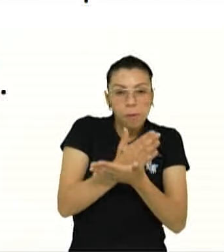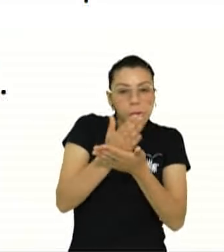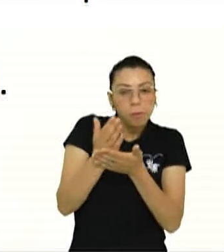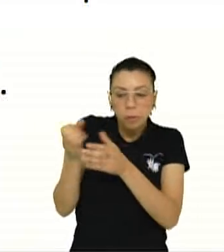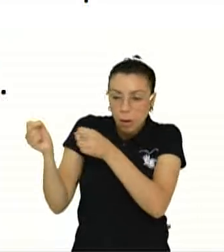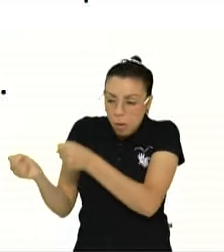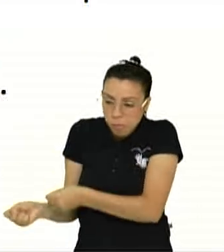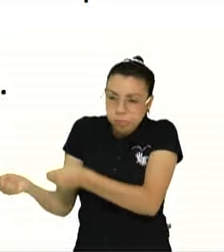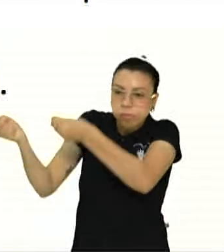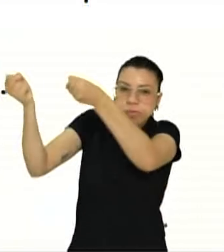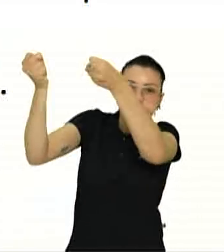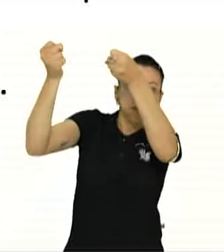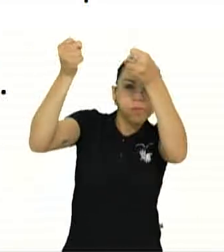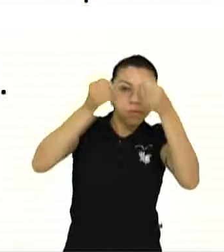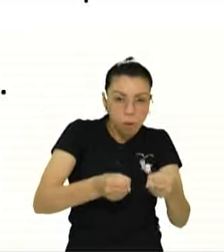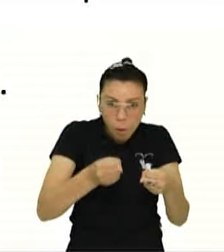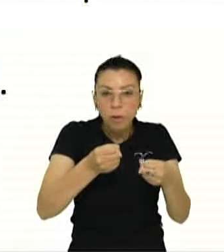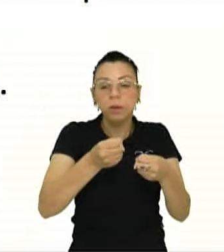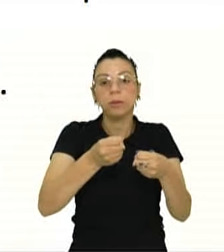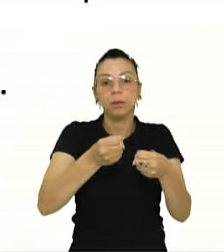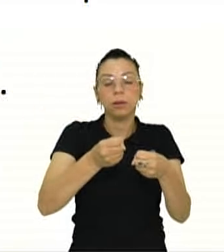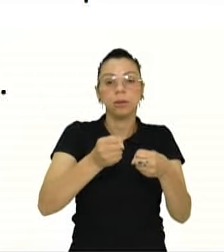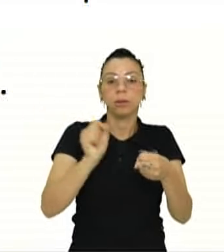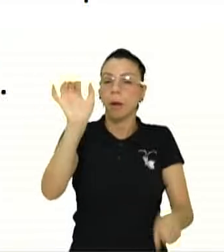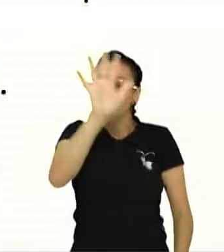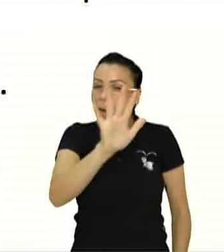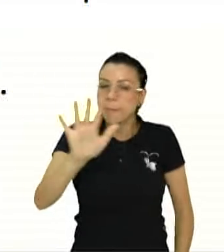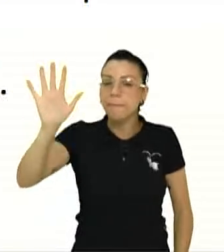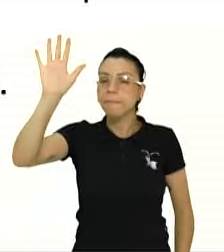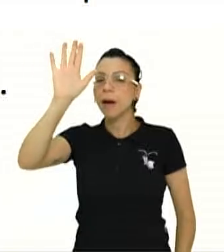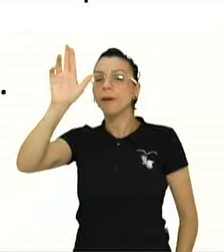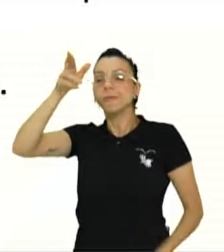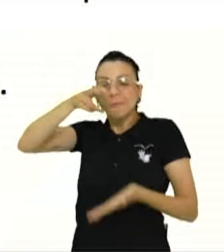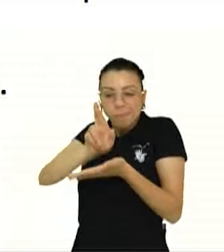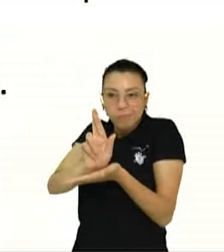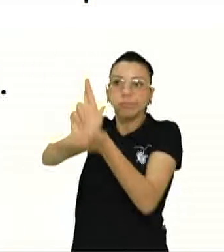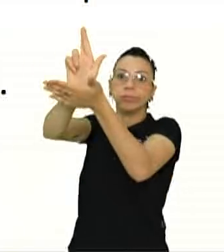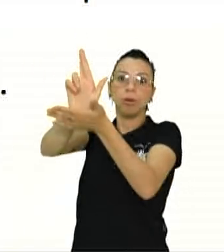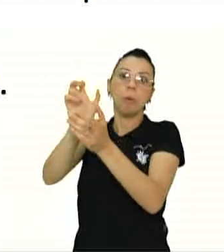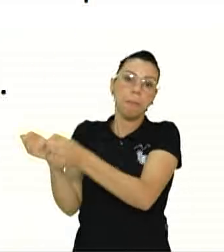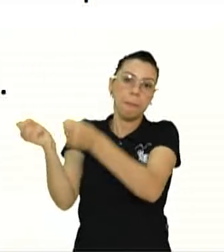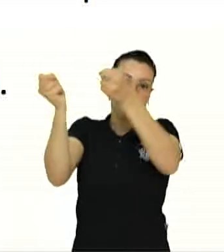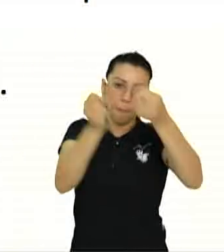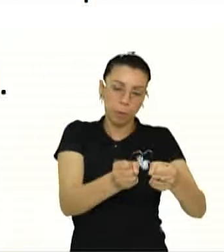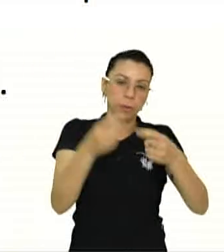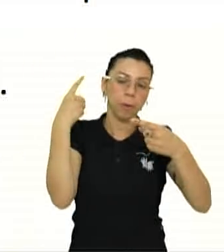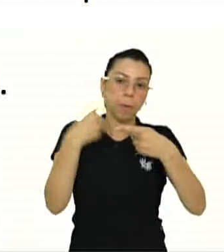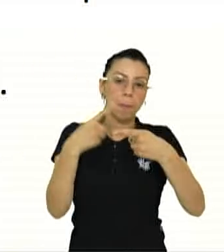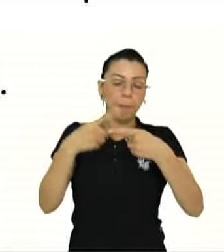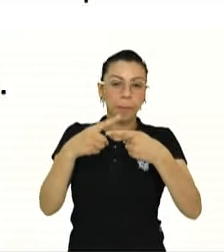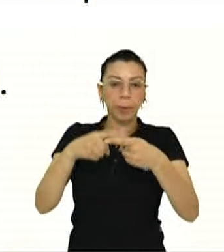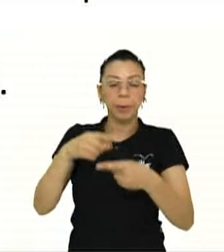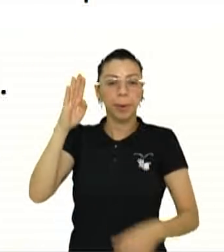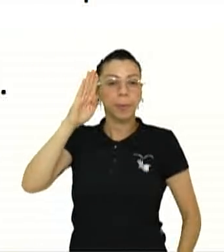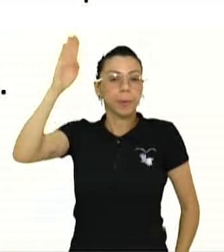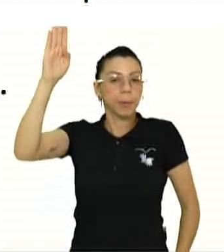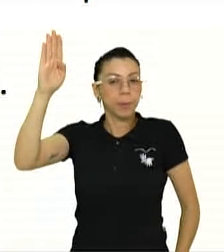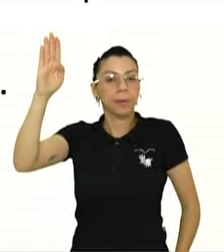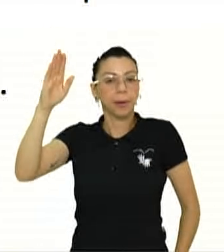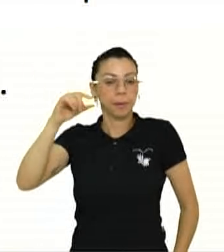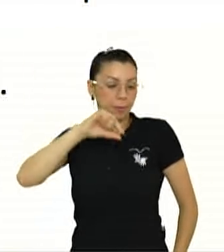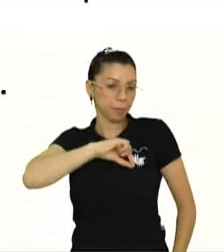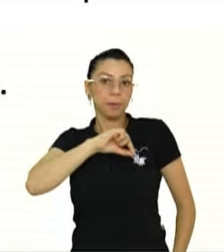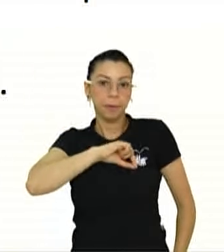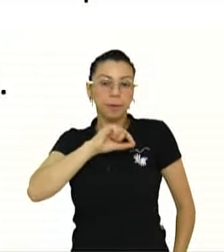Desculpe a redundância, a força dos generais, a imagem do general ficou muito poderoso, porque os soldados assalariados eram muito fiéis